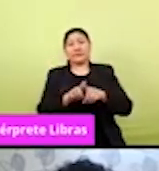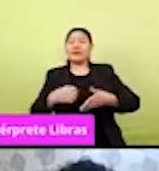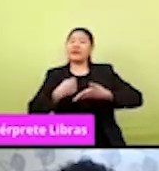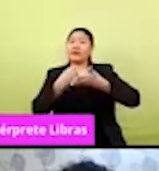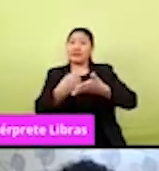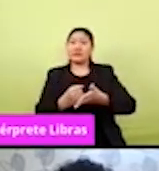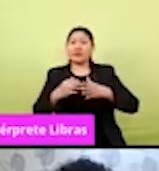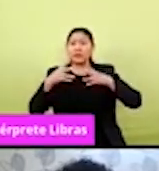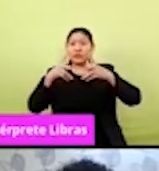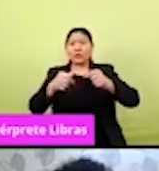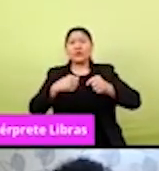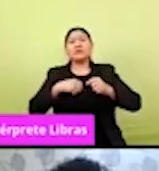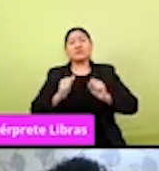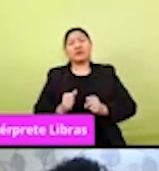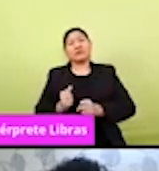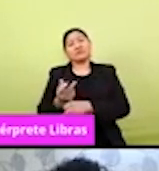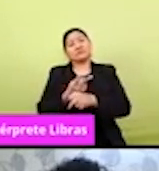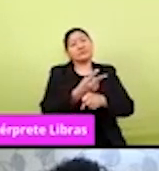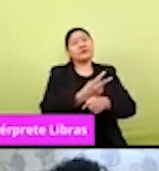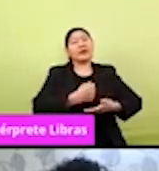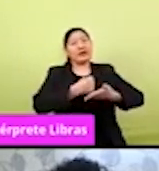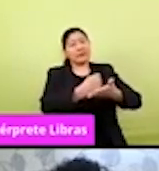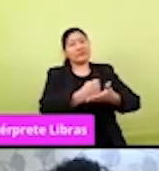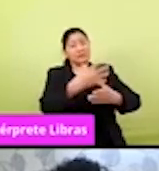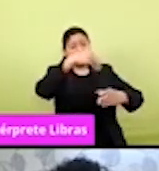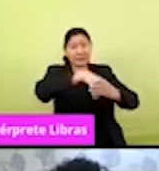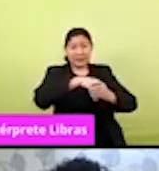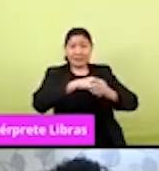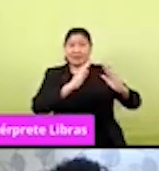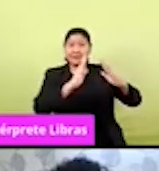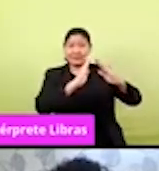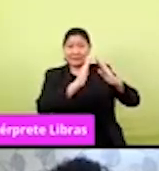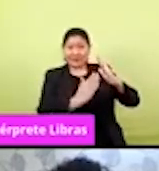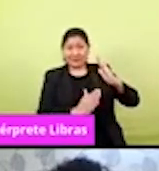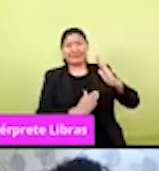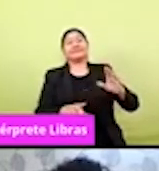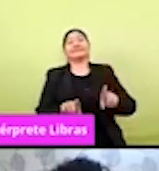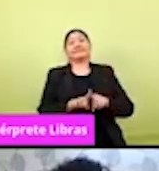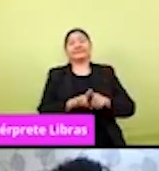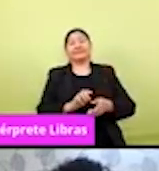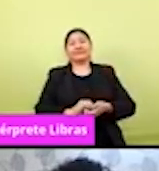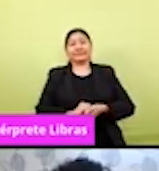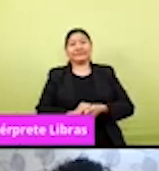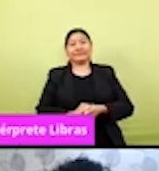todos, né, são setores, serviços que a Casa da Mulher Brasileira oferece. Pode